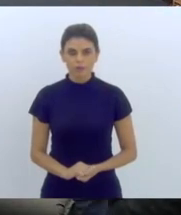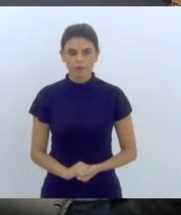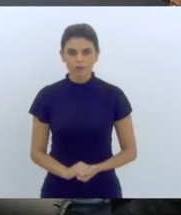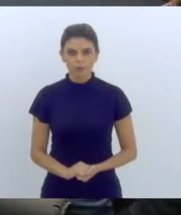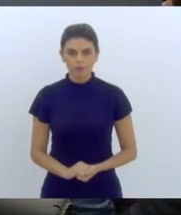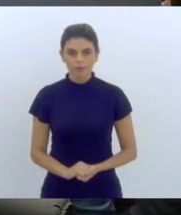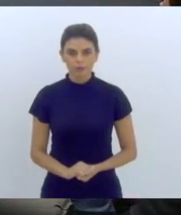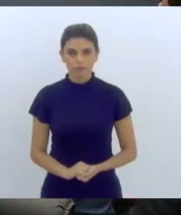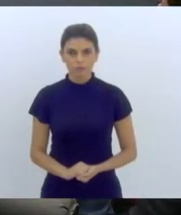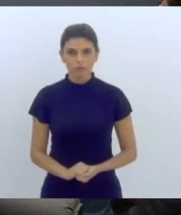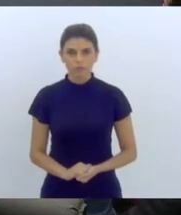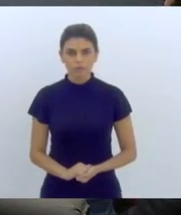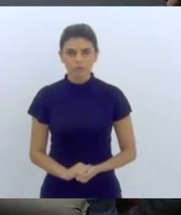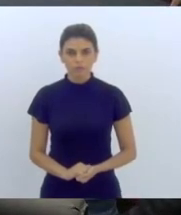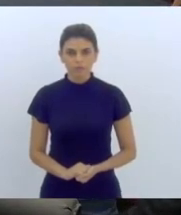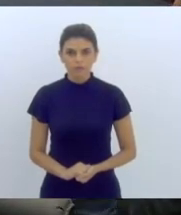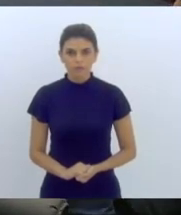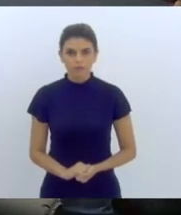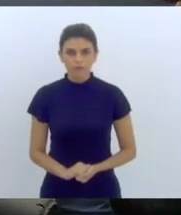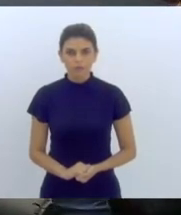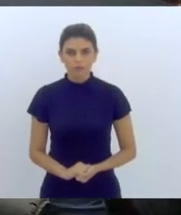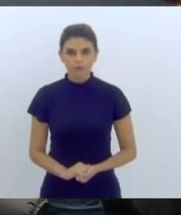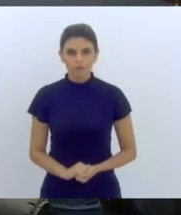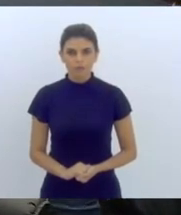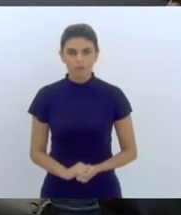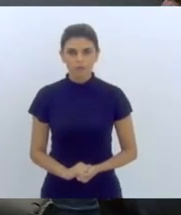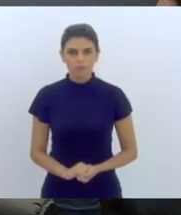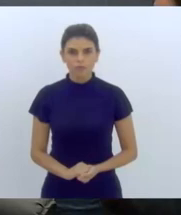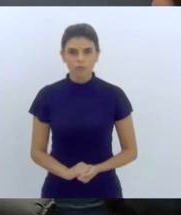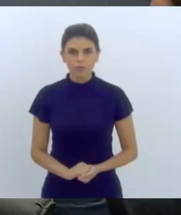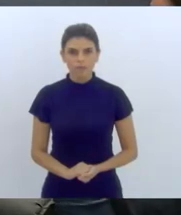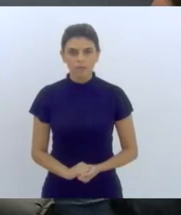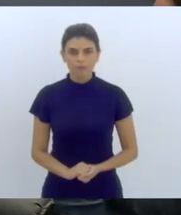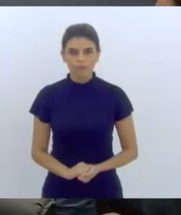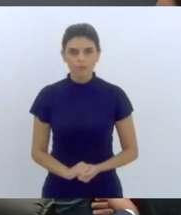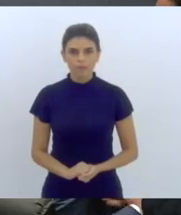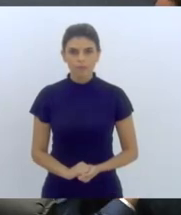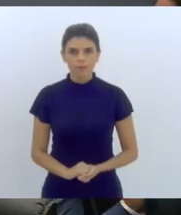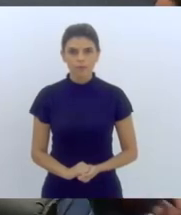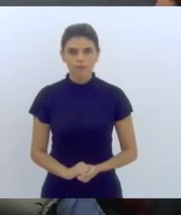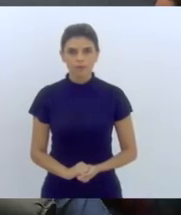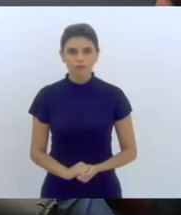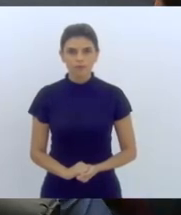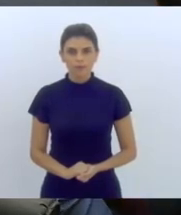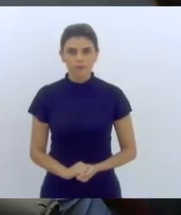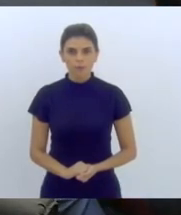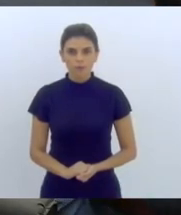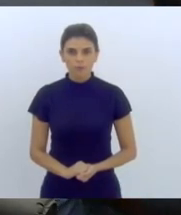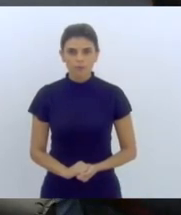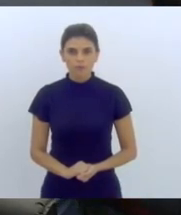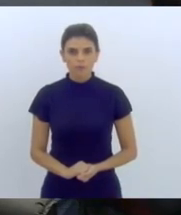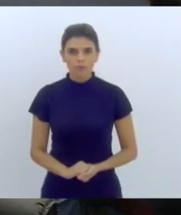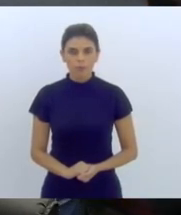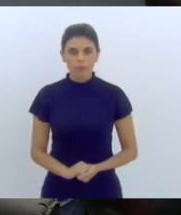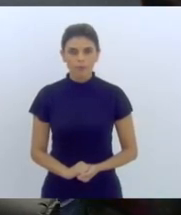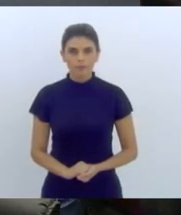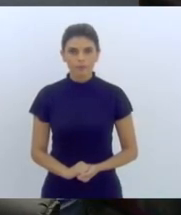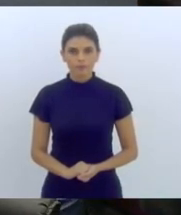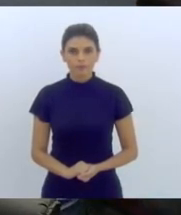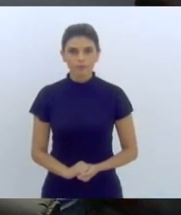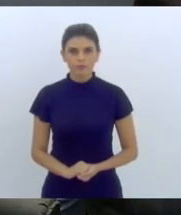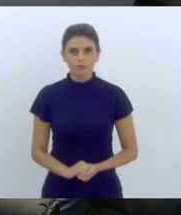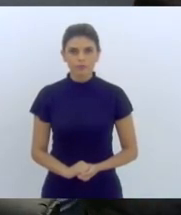no substitutivo. Deputado Anderson Moraes não acabou de chegar. Não, mas ele é autor. Ah, ele é autor? Ele é substitutivo. Bota